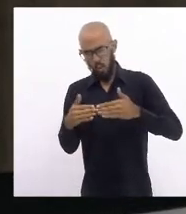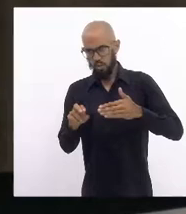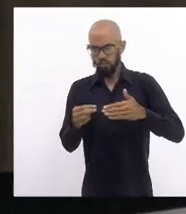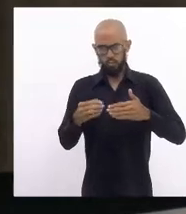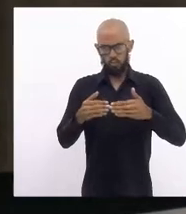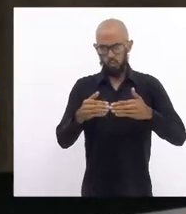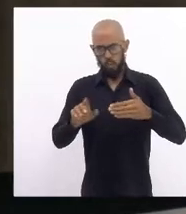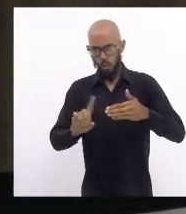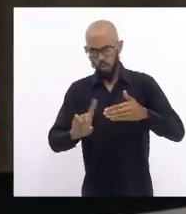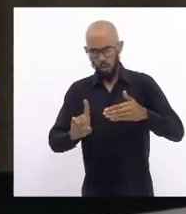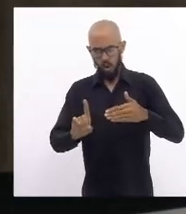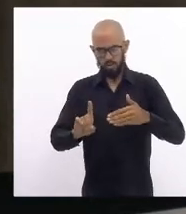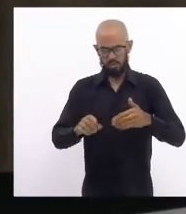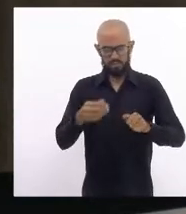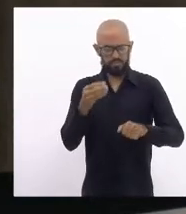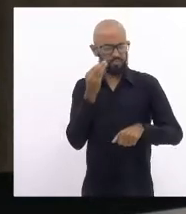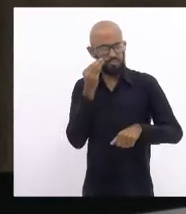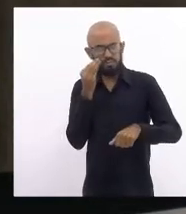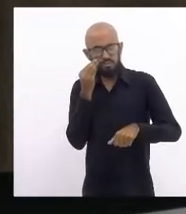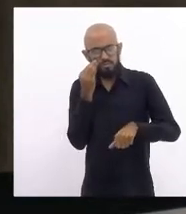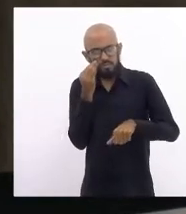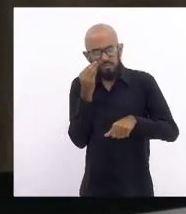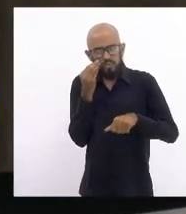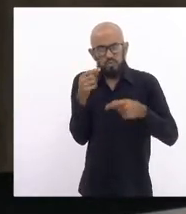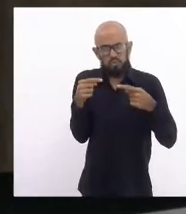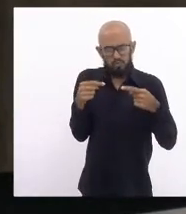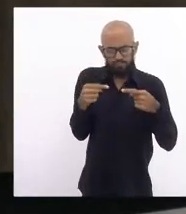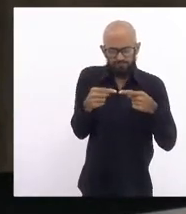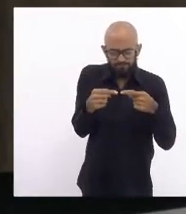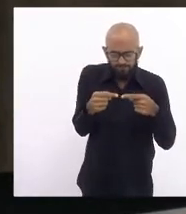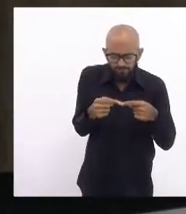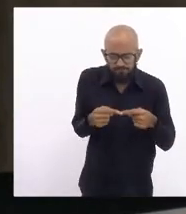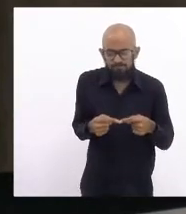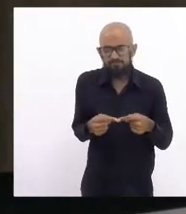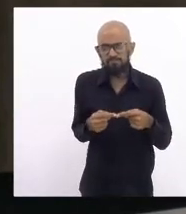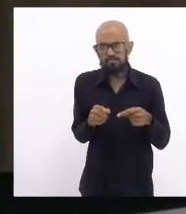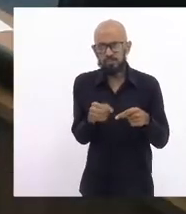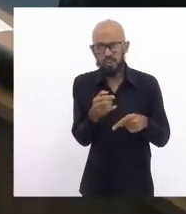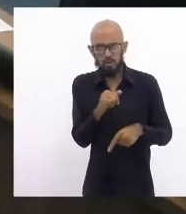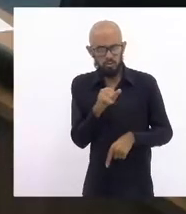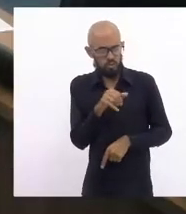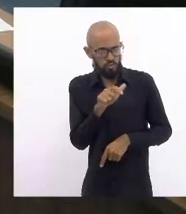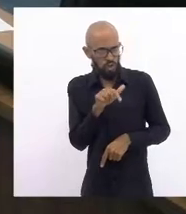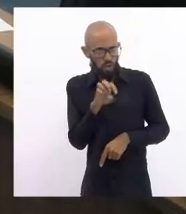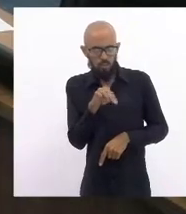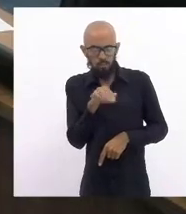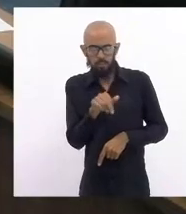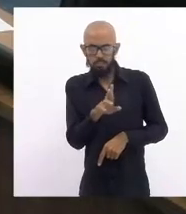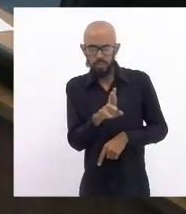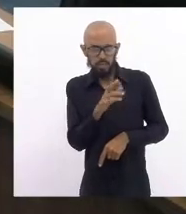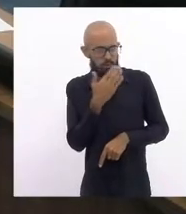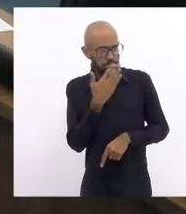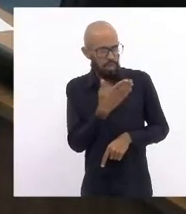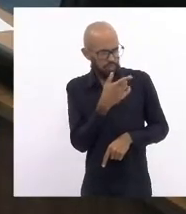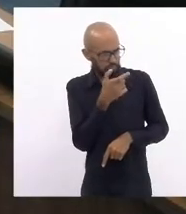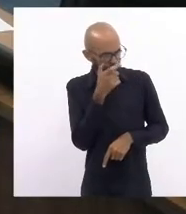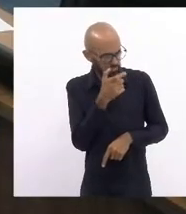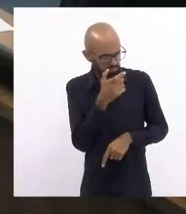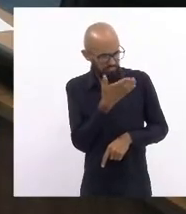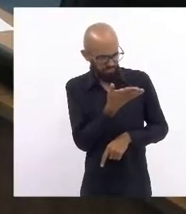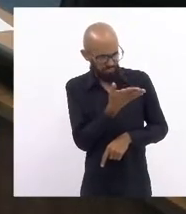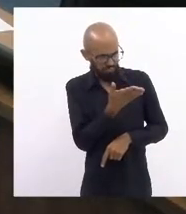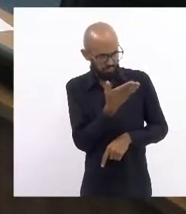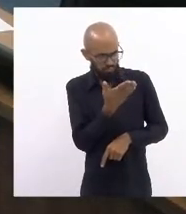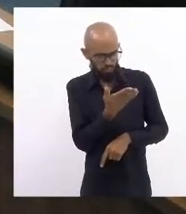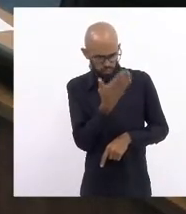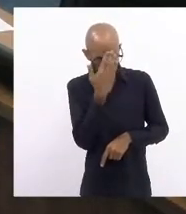busquem um caminho conciliatório. Então, deputado Jalmir, eu estou pedindo a atenção de Vossa Excelência, se pudesse até se aproximar para